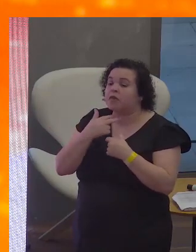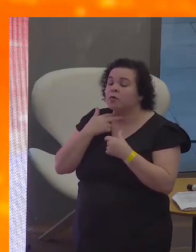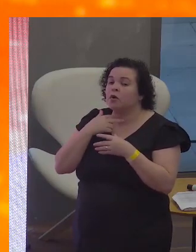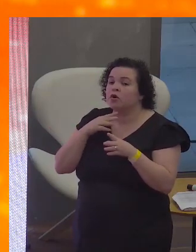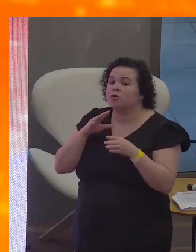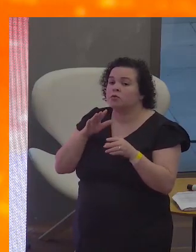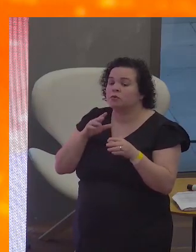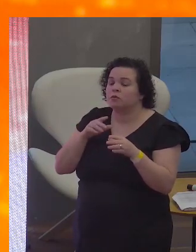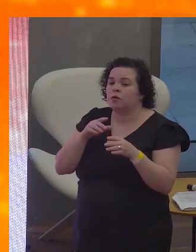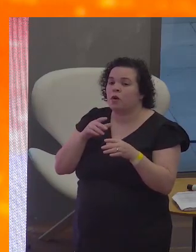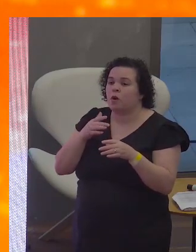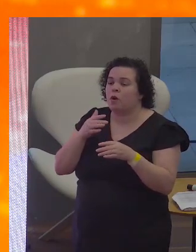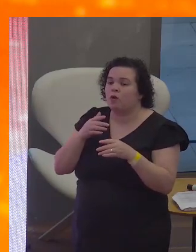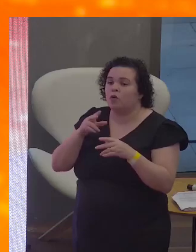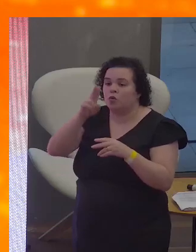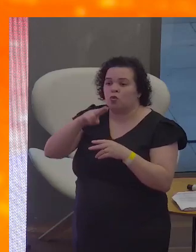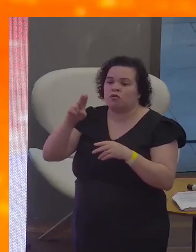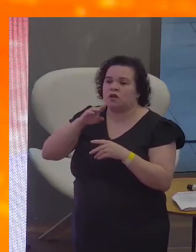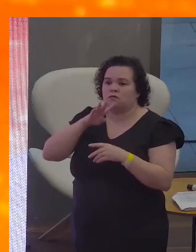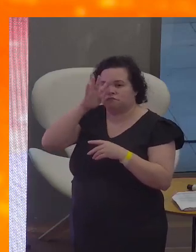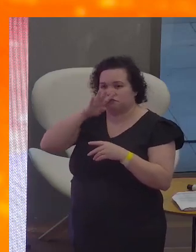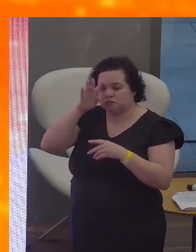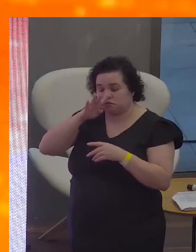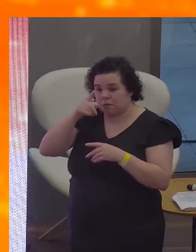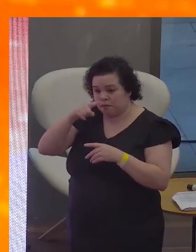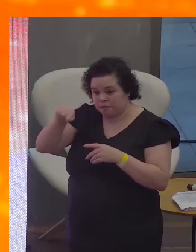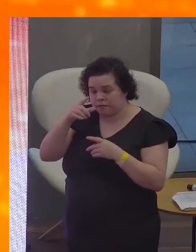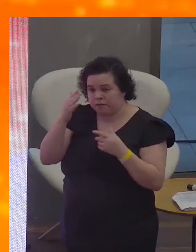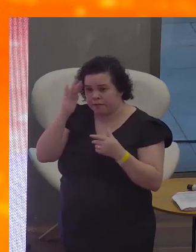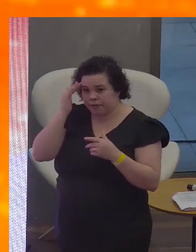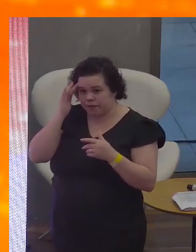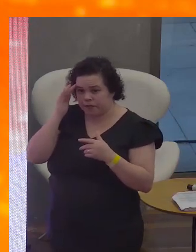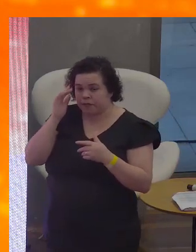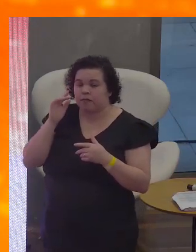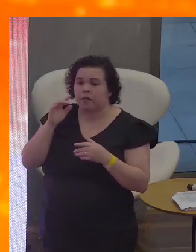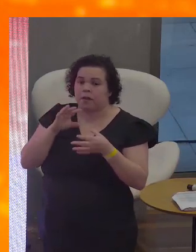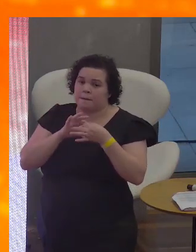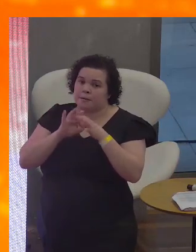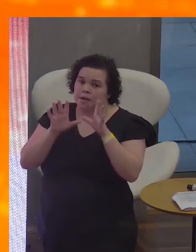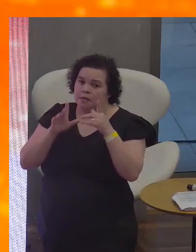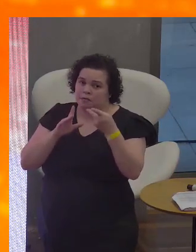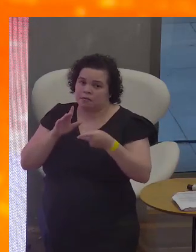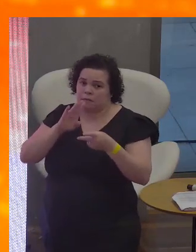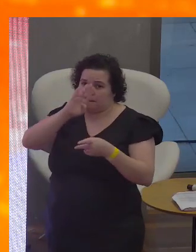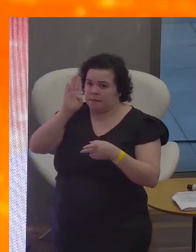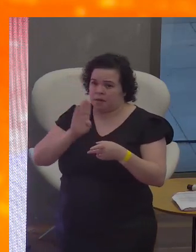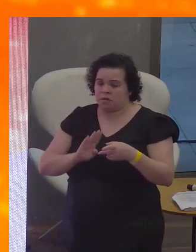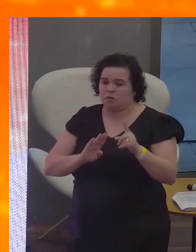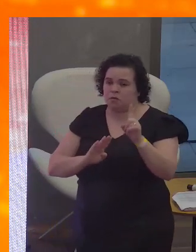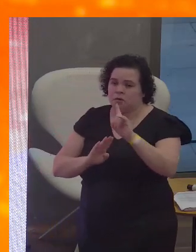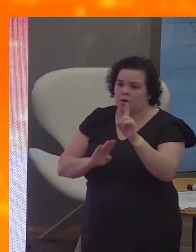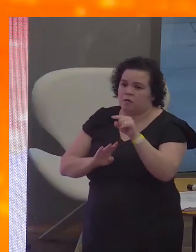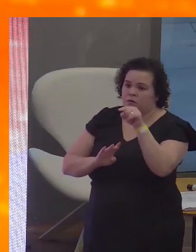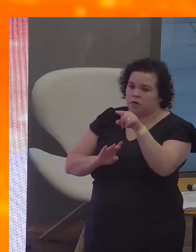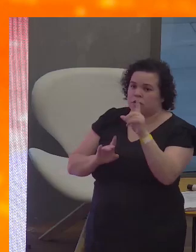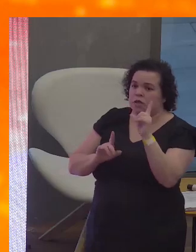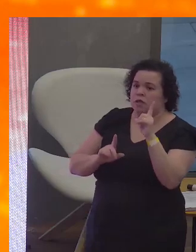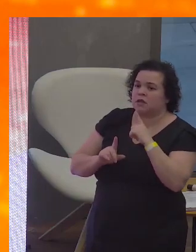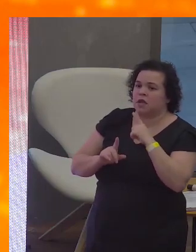para o autoconsumo. Então, para quem quiser entender o que está permitido no Brasil ou não, você tem esse